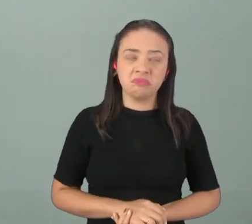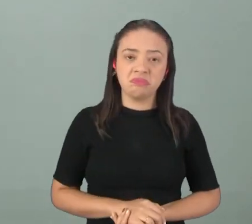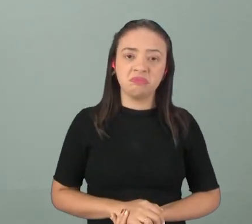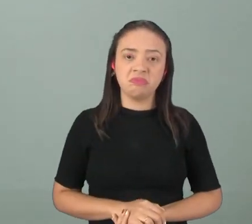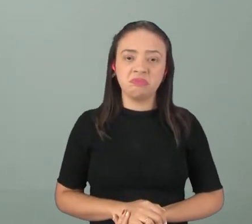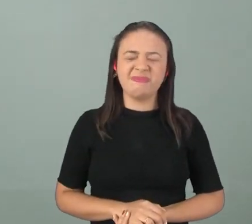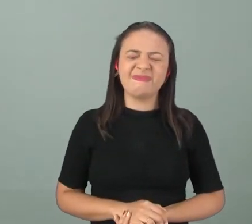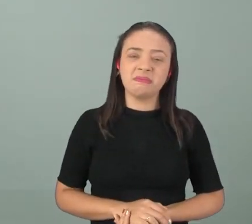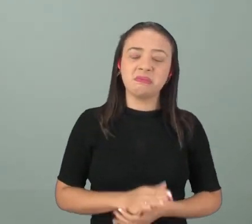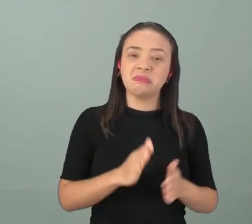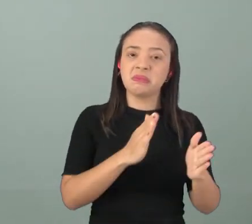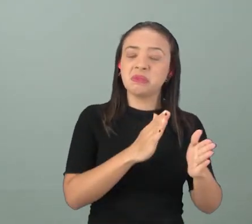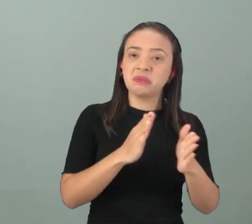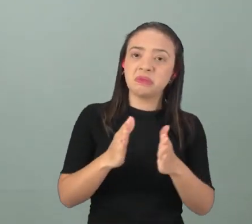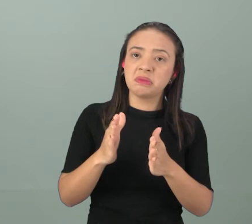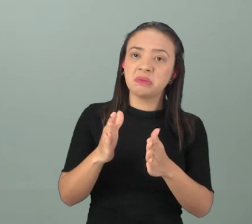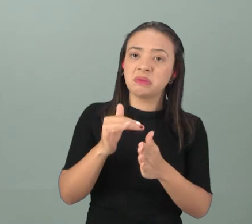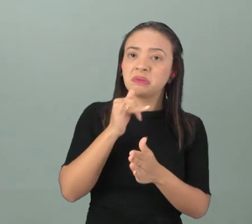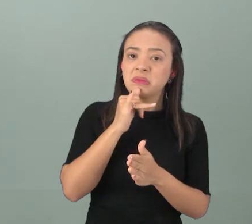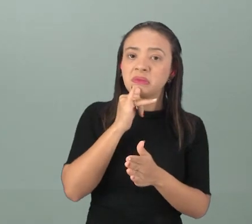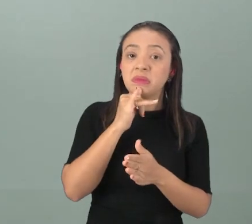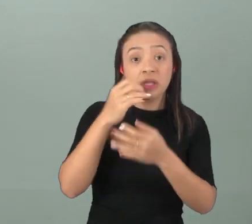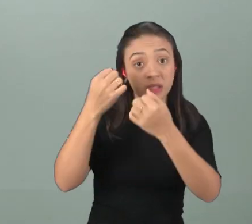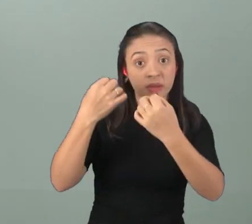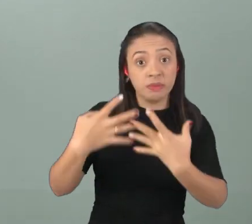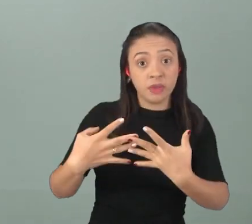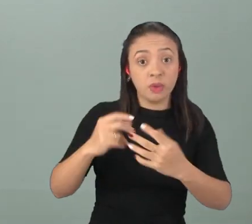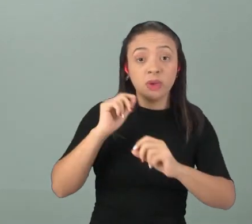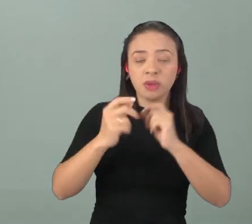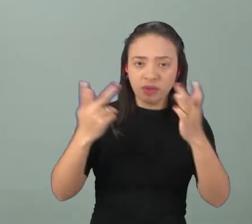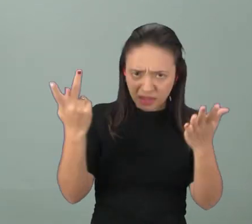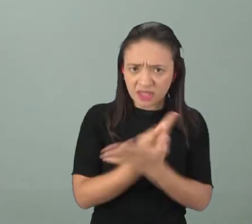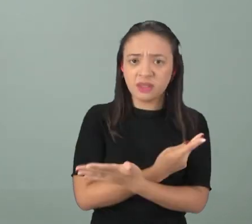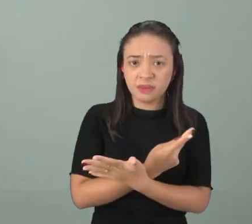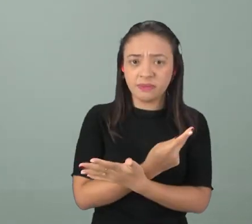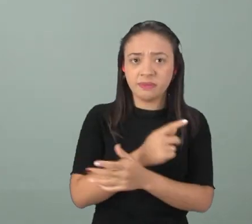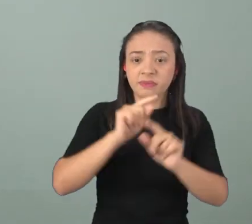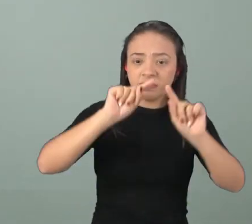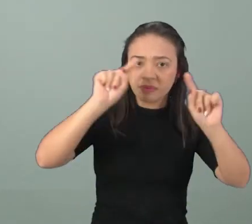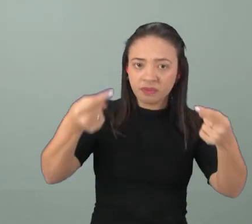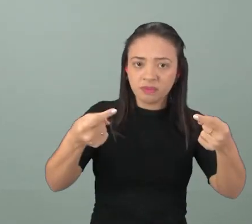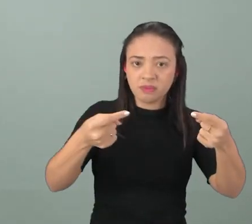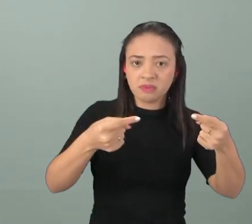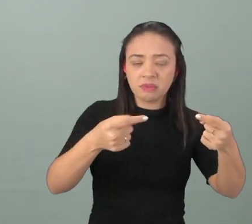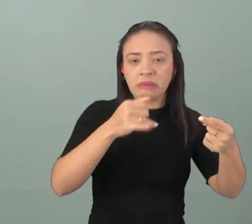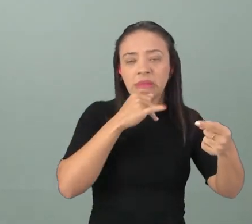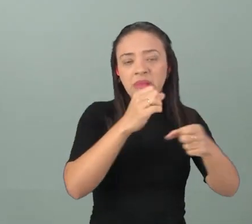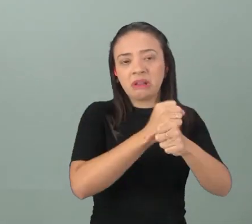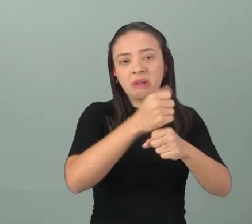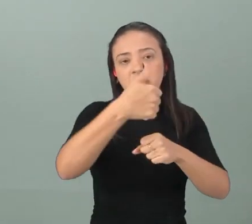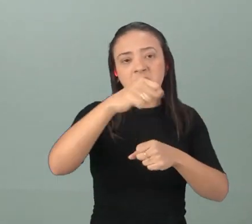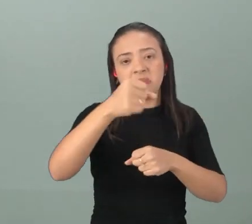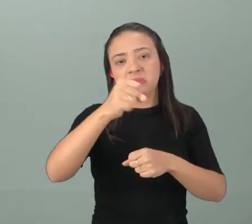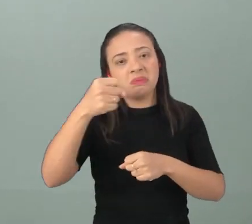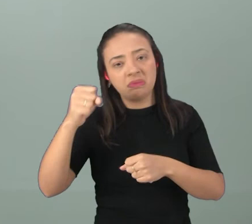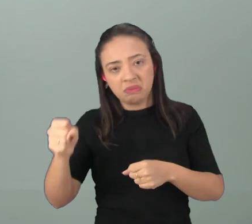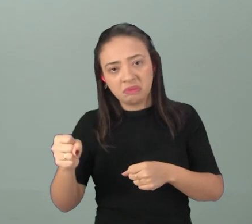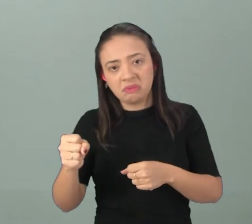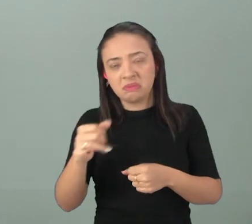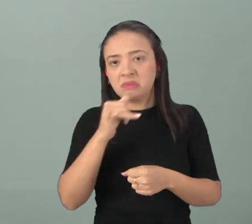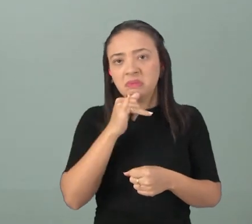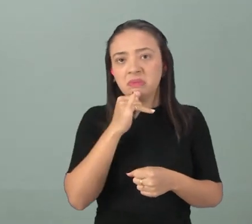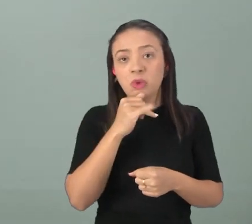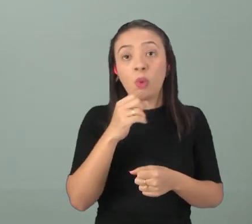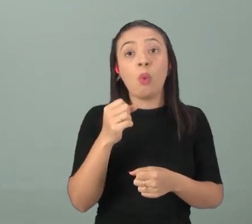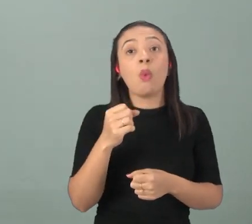Vamos supor, no período você cita um fato que aconteceu no período da escravidão, entre parênteses, vamos supor que você coloca 1888. Você